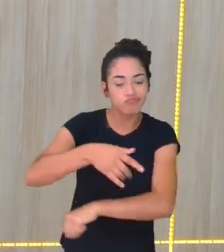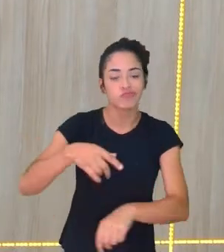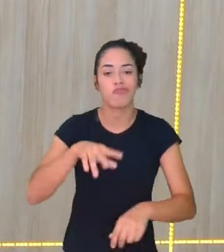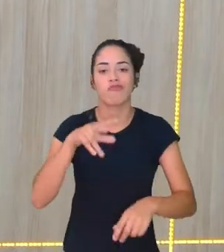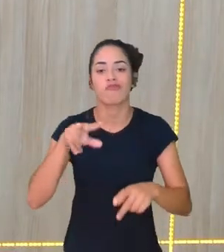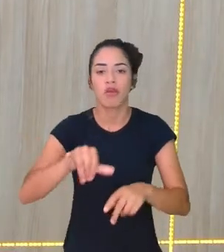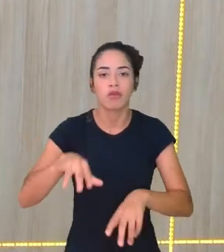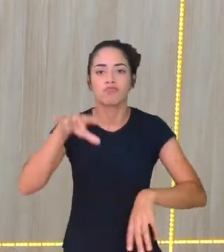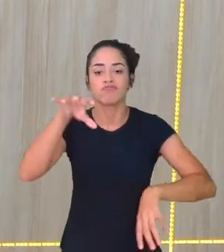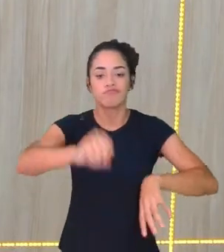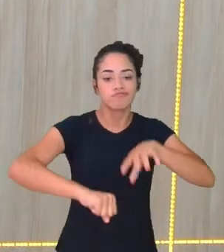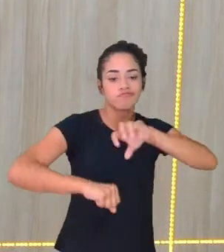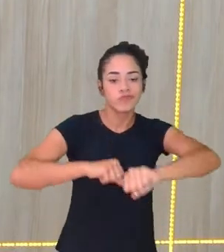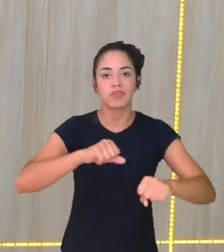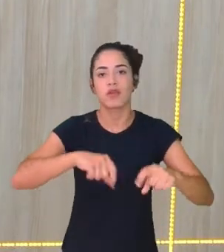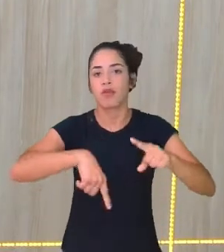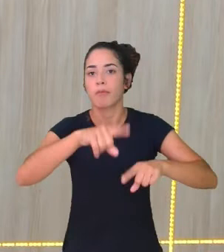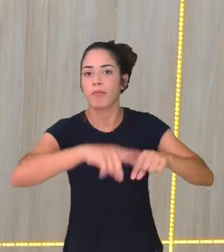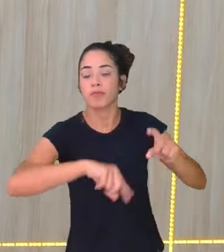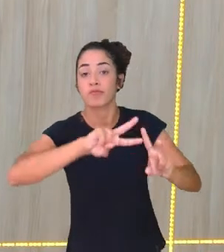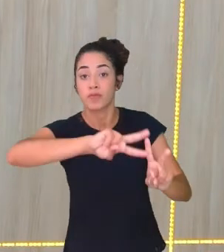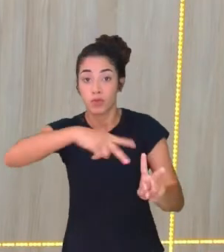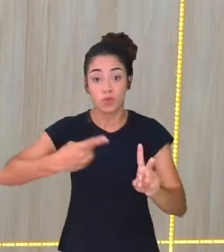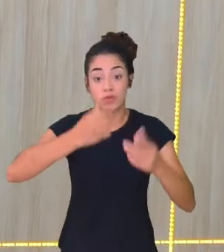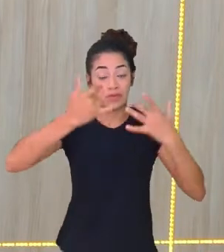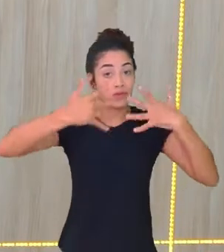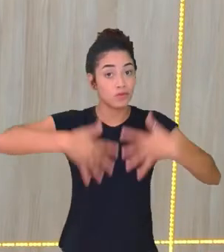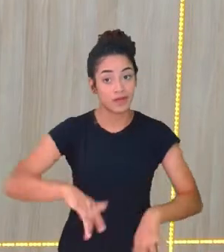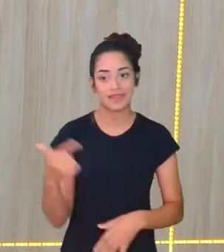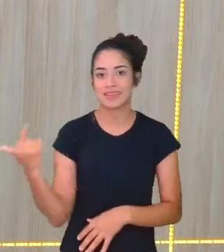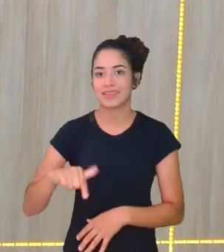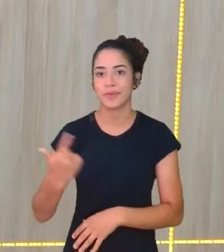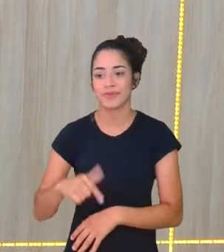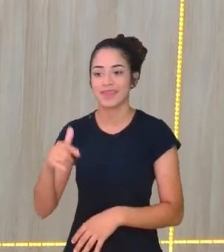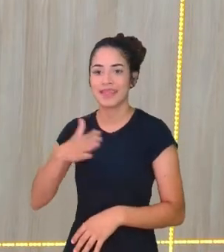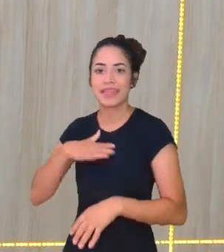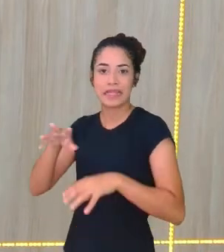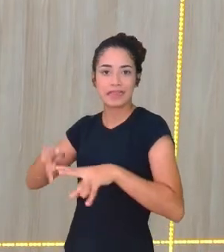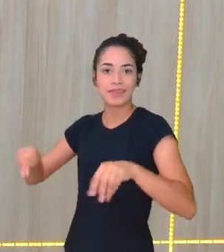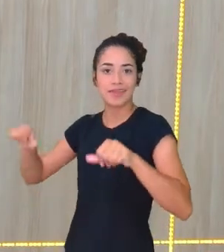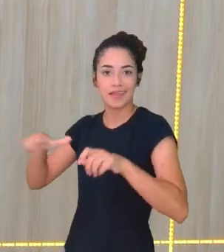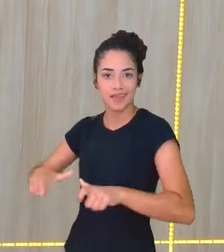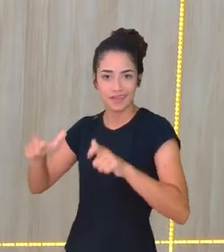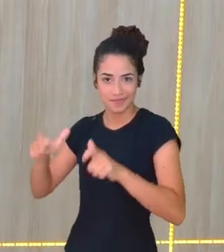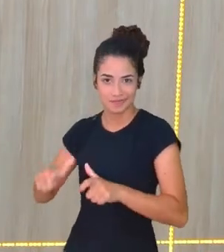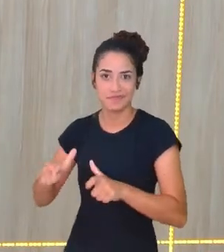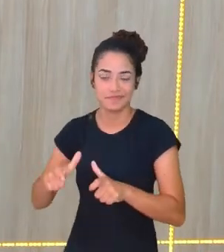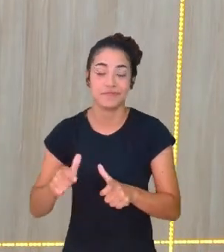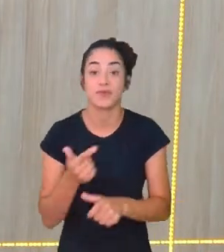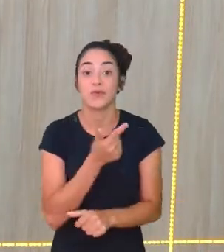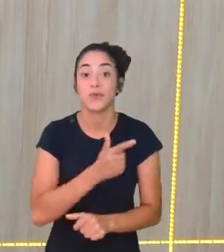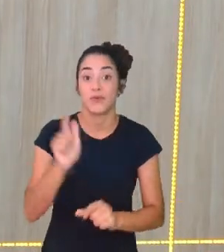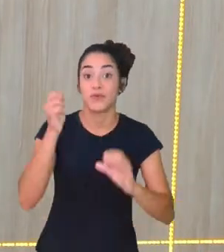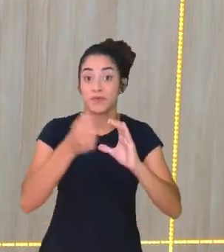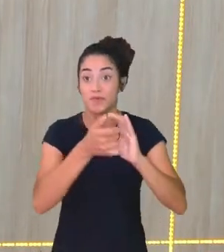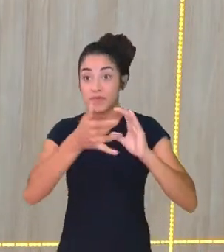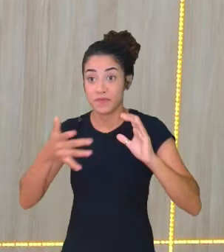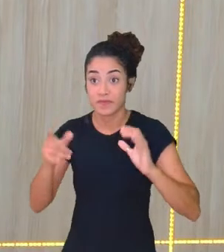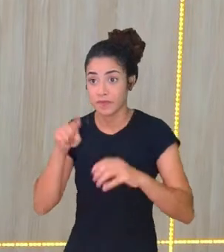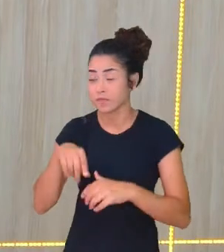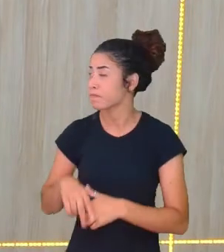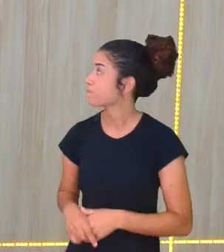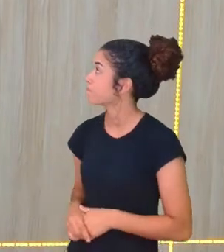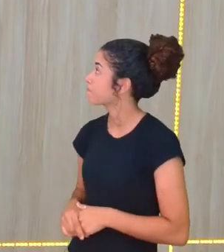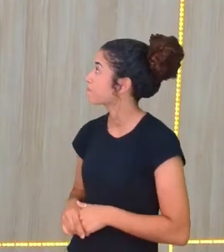a extrair recursos naturais ali que não existe no seu território para enviar para lá certo outra característica monocultura